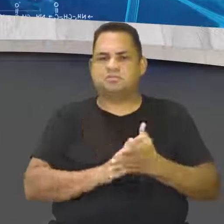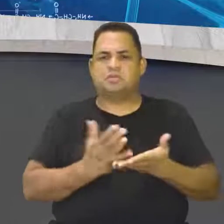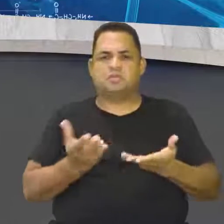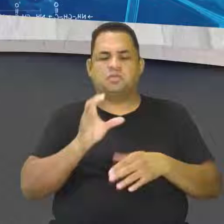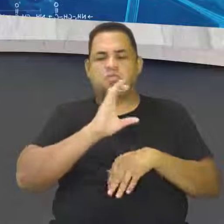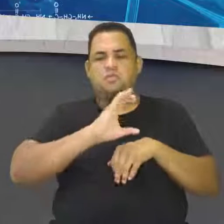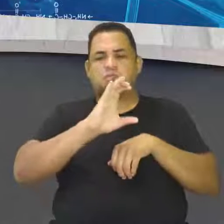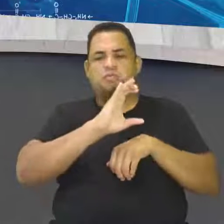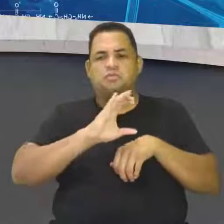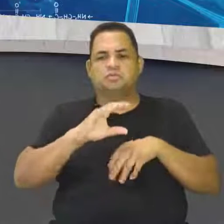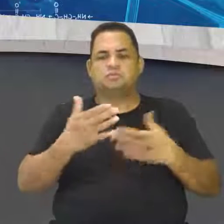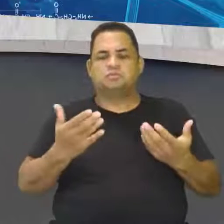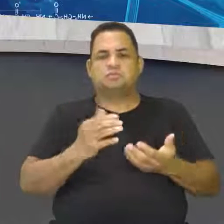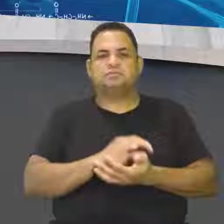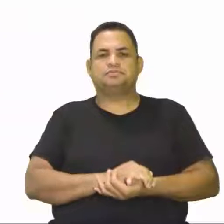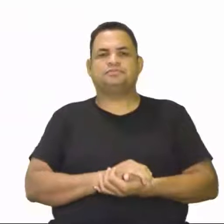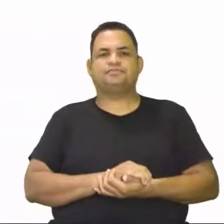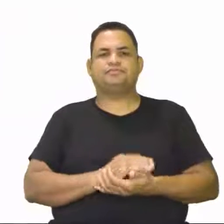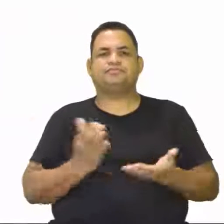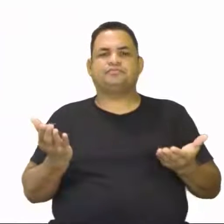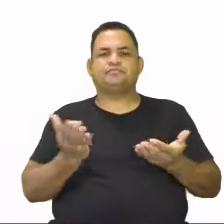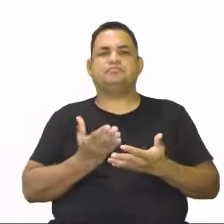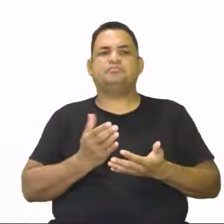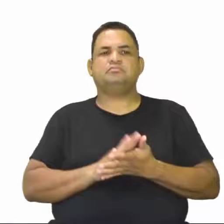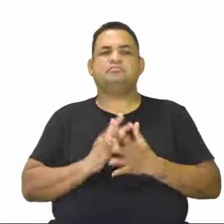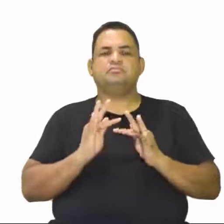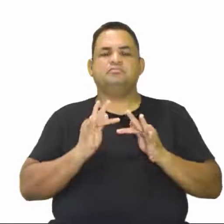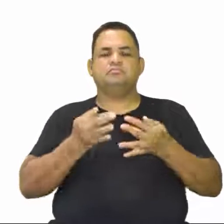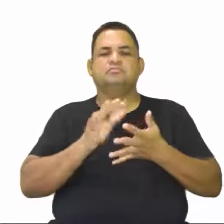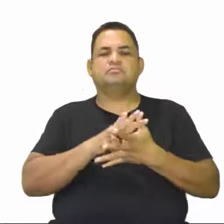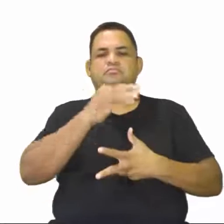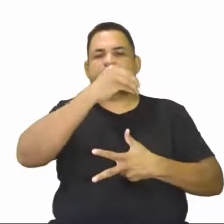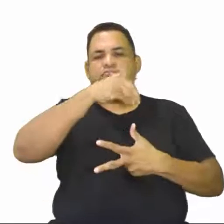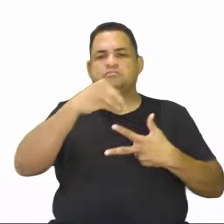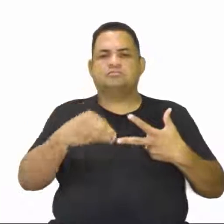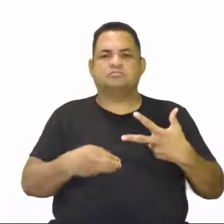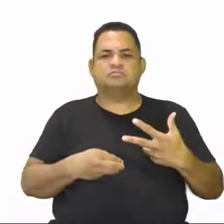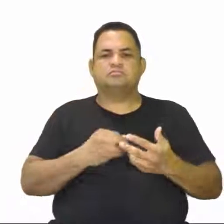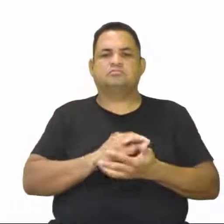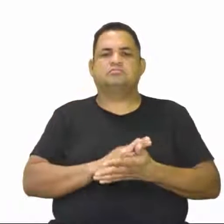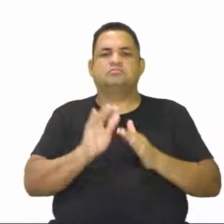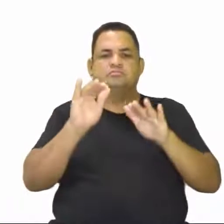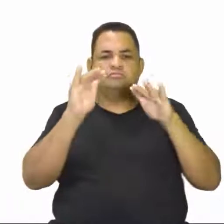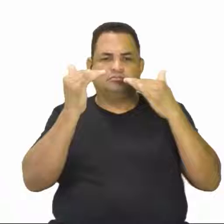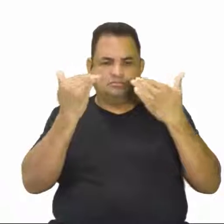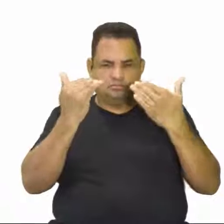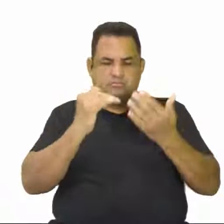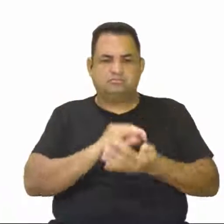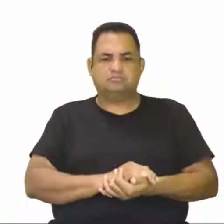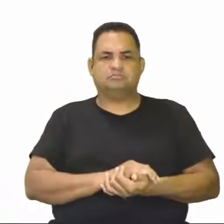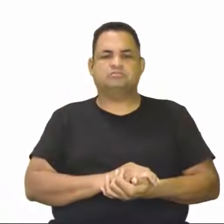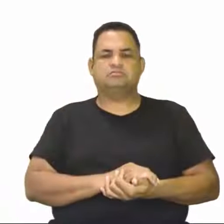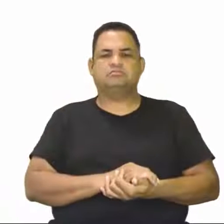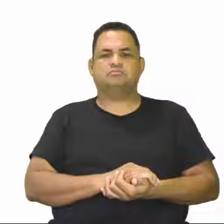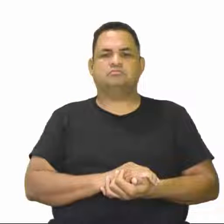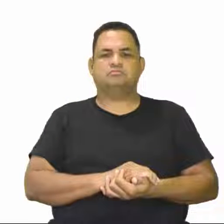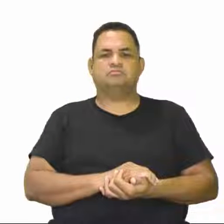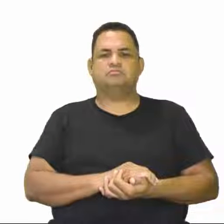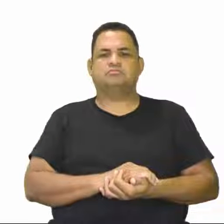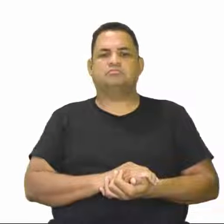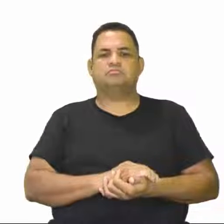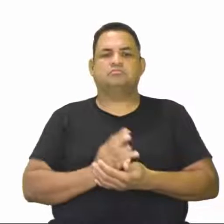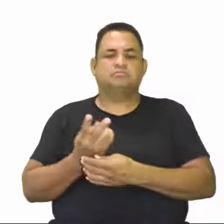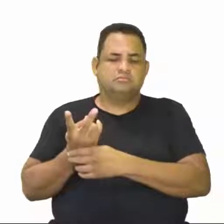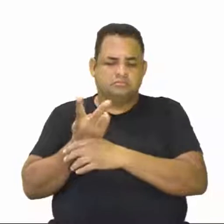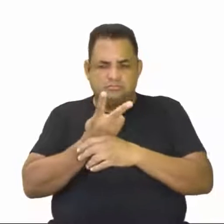concurso também, tá certo? É isso aí. E agora a gente vai para a nossa última questão, que é o Se Liga no Enem. E a gente procura